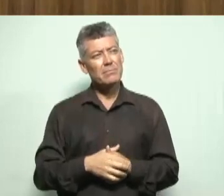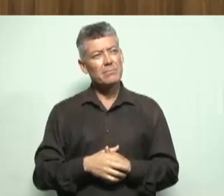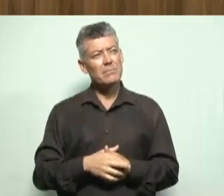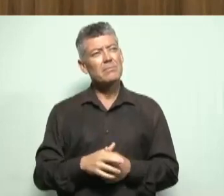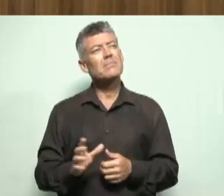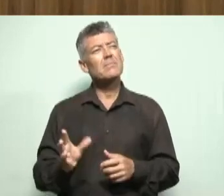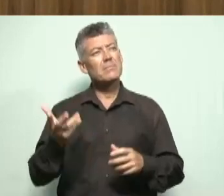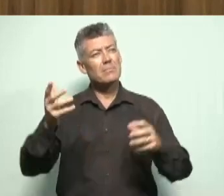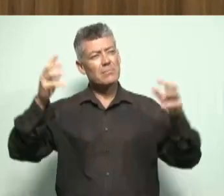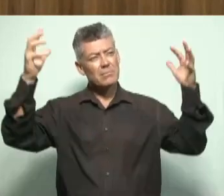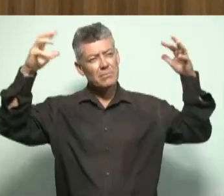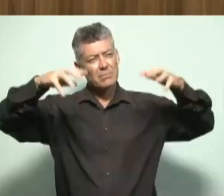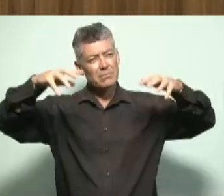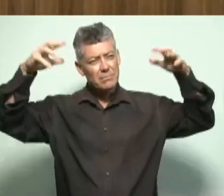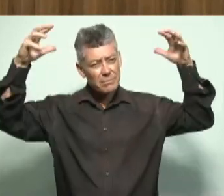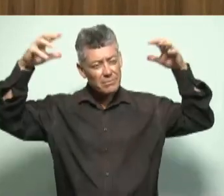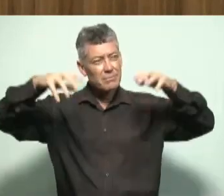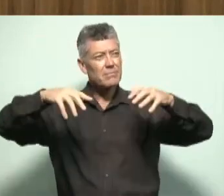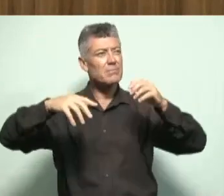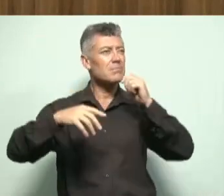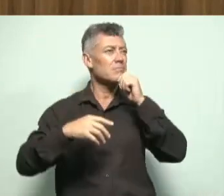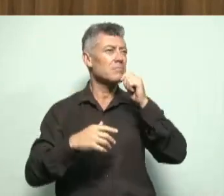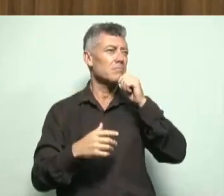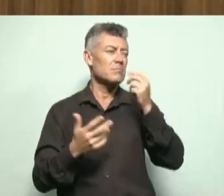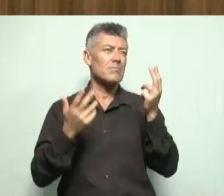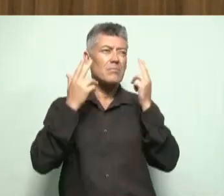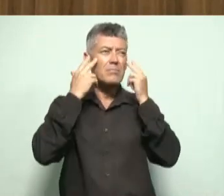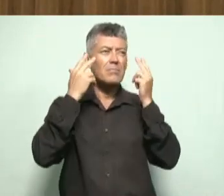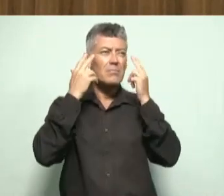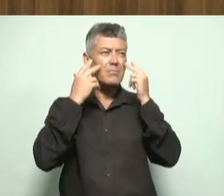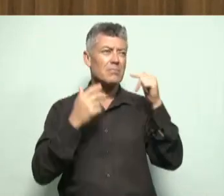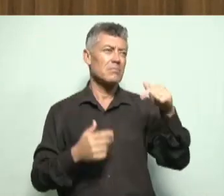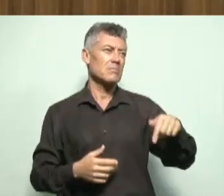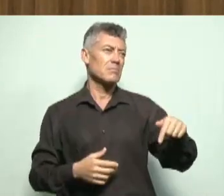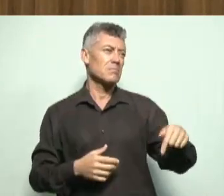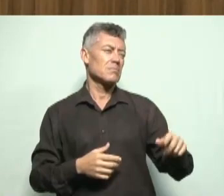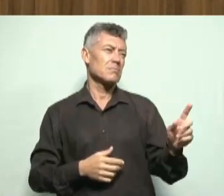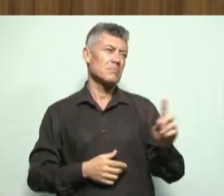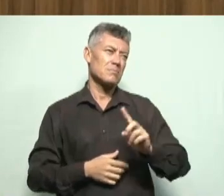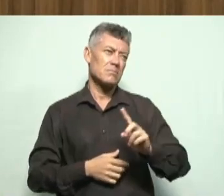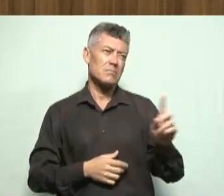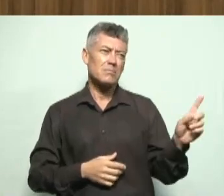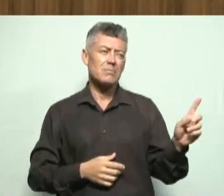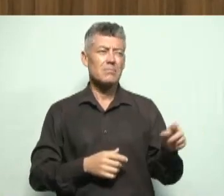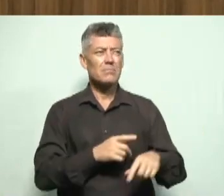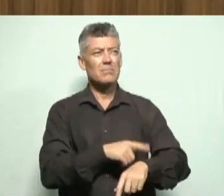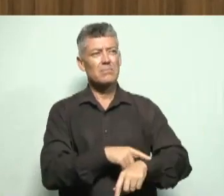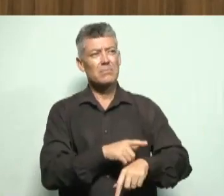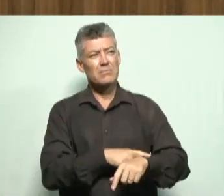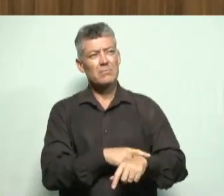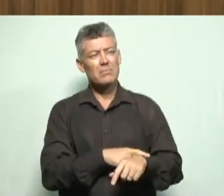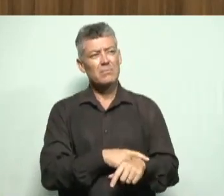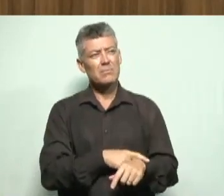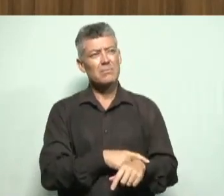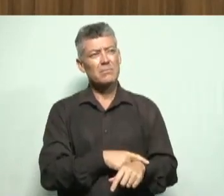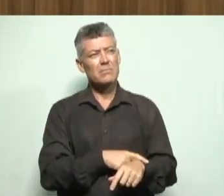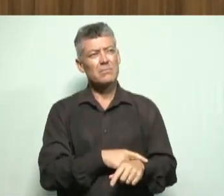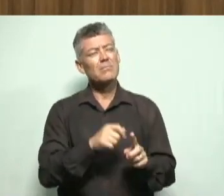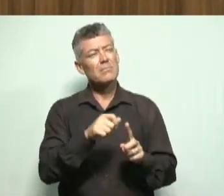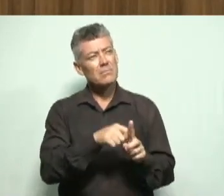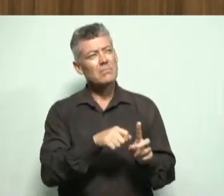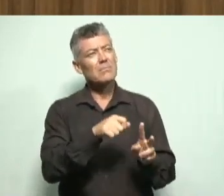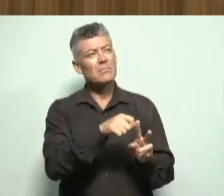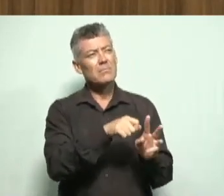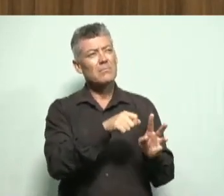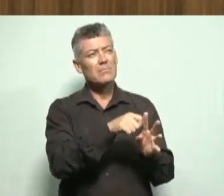havendo chuvas aqui na nossa cidade que não são comuns para os períodos. Há